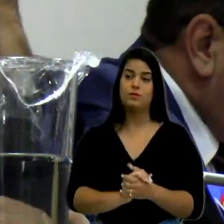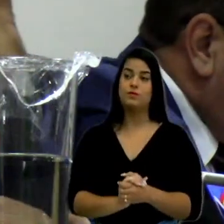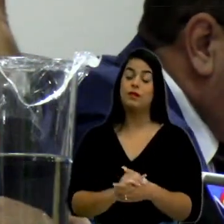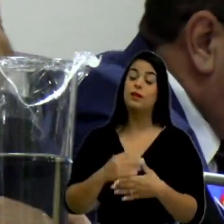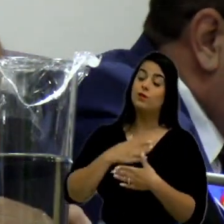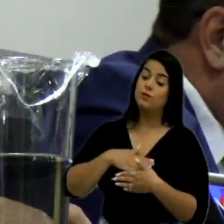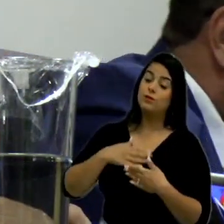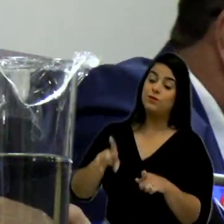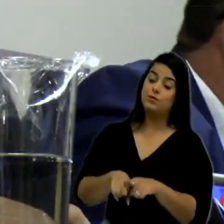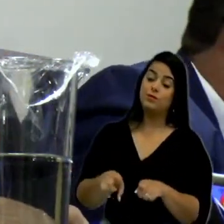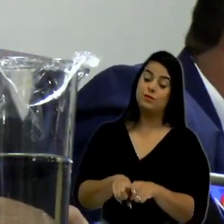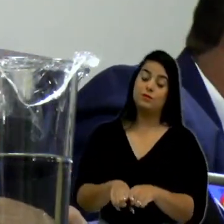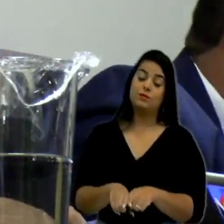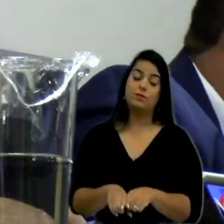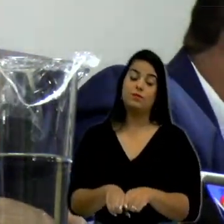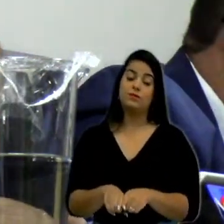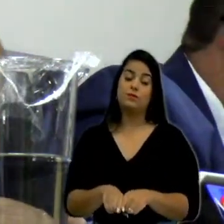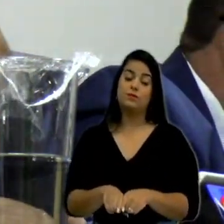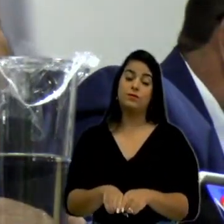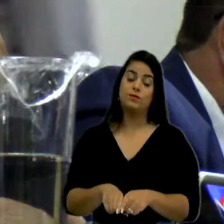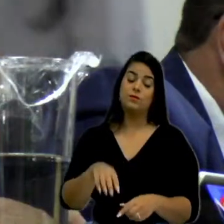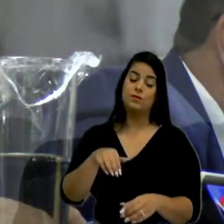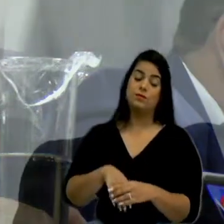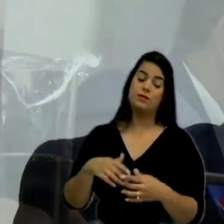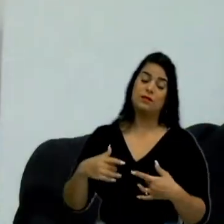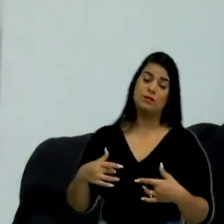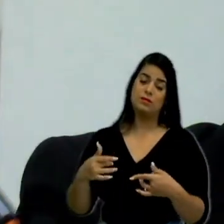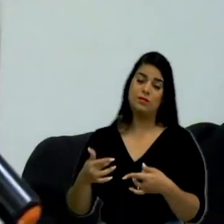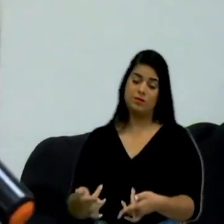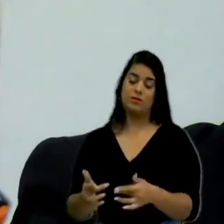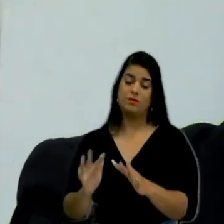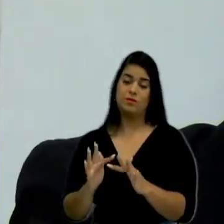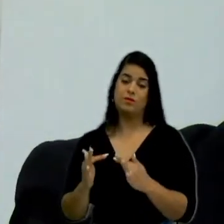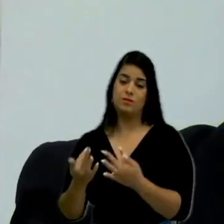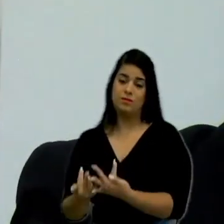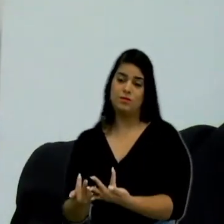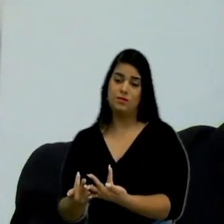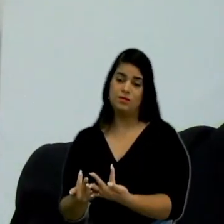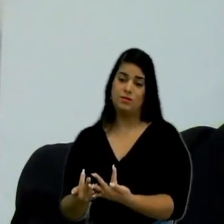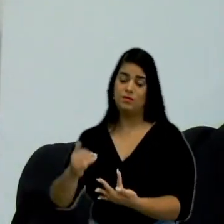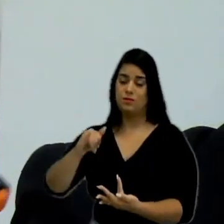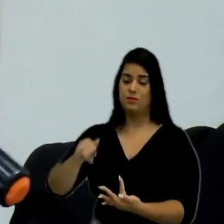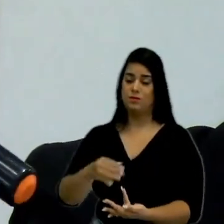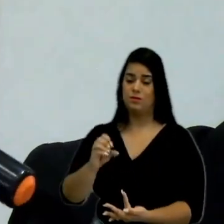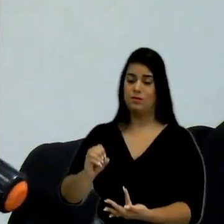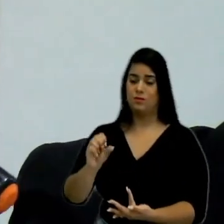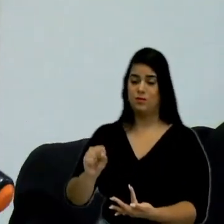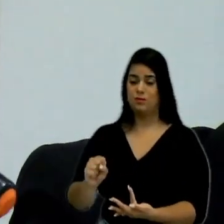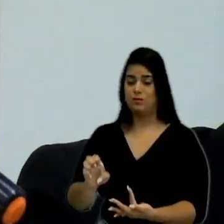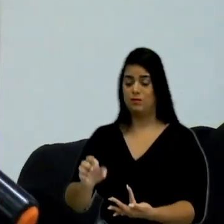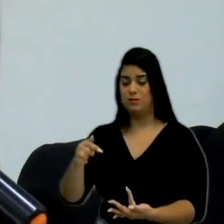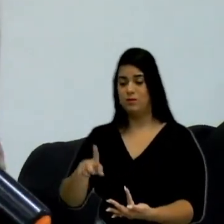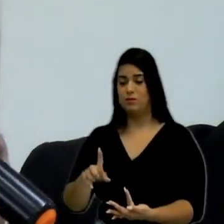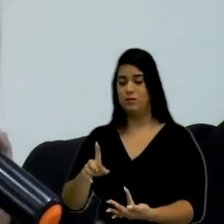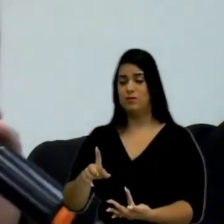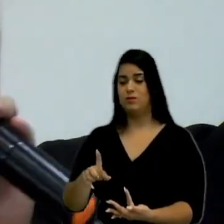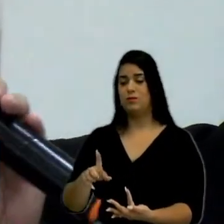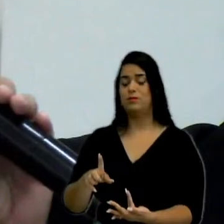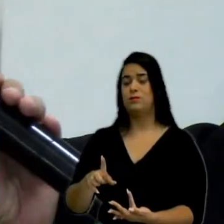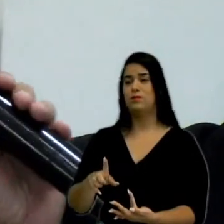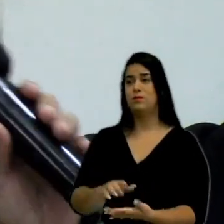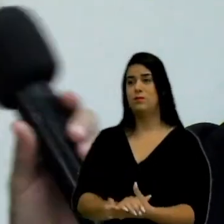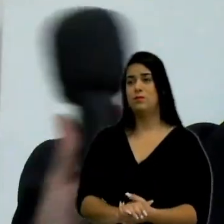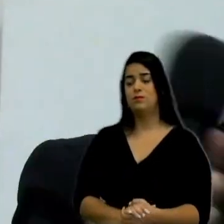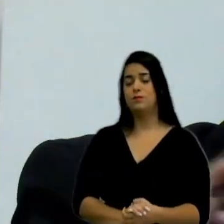Gostaria também de colocar o voto de pesar à família de José Zeferino de Azevedo, conhecido por Zé da